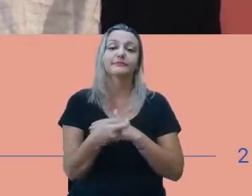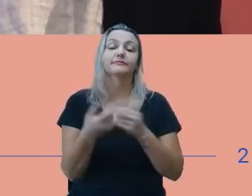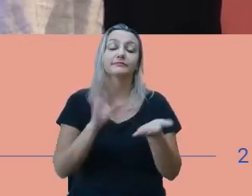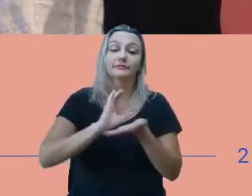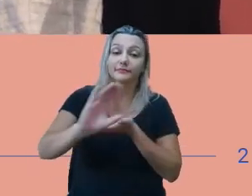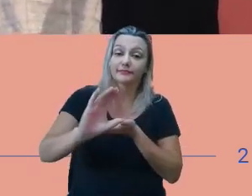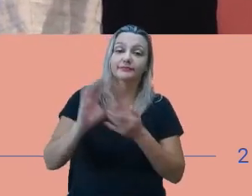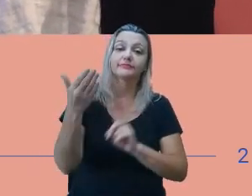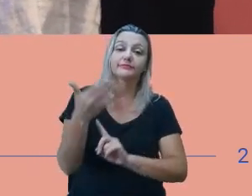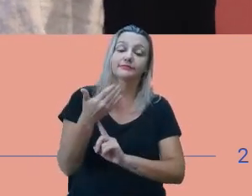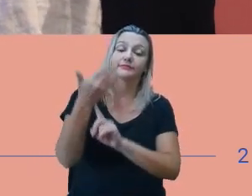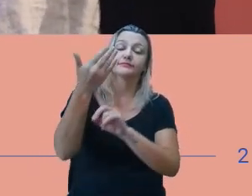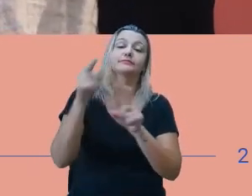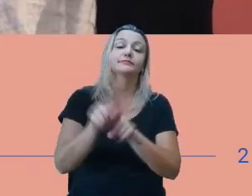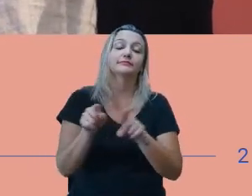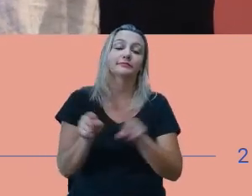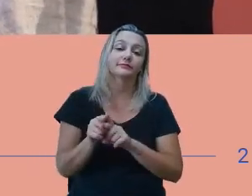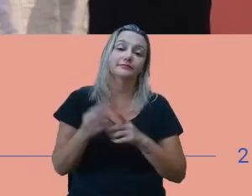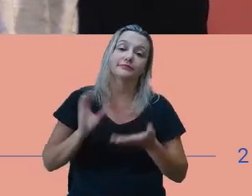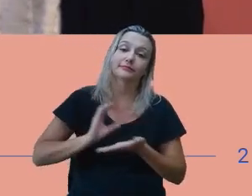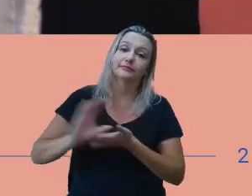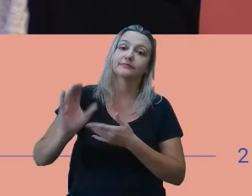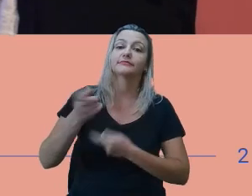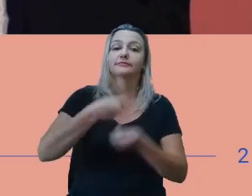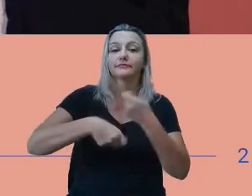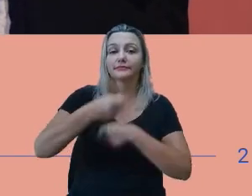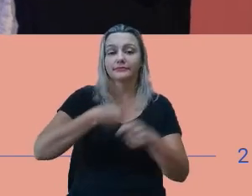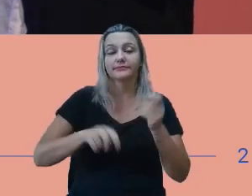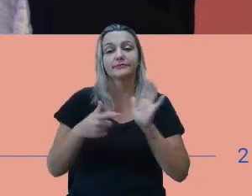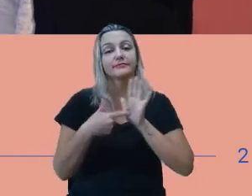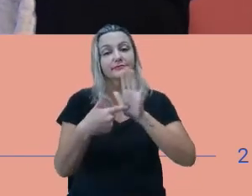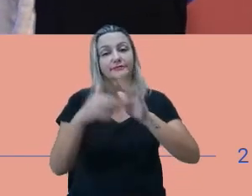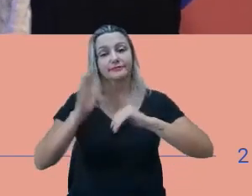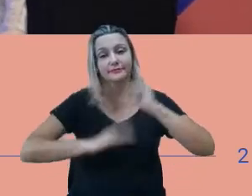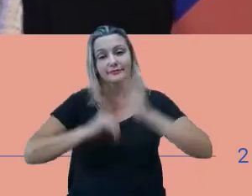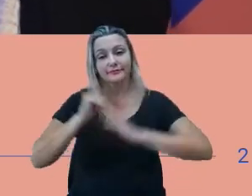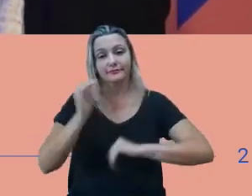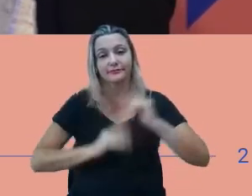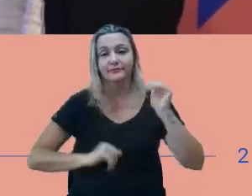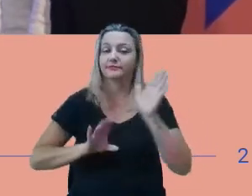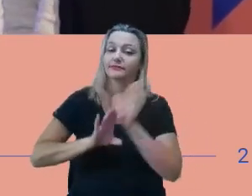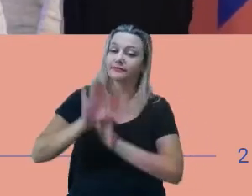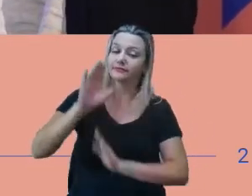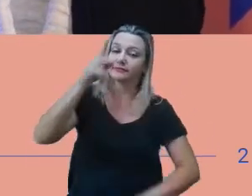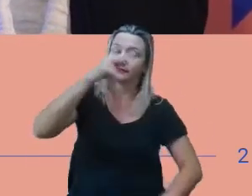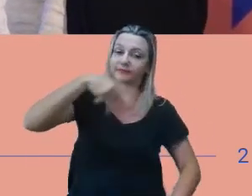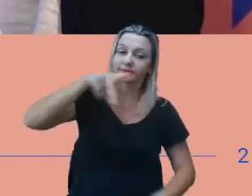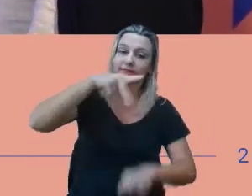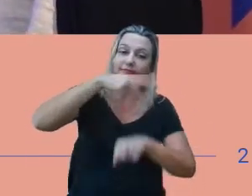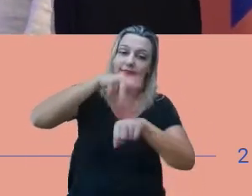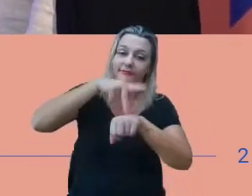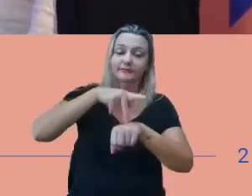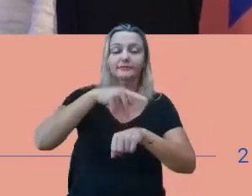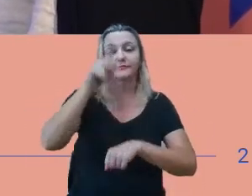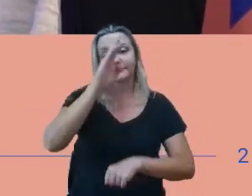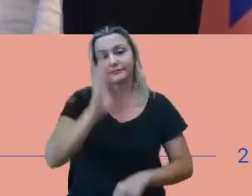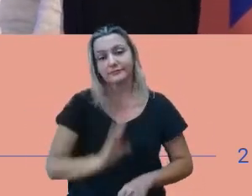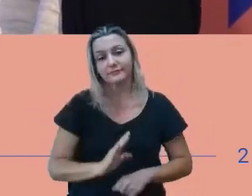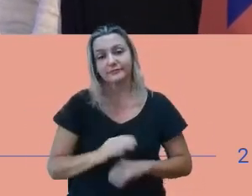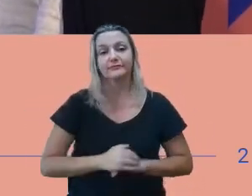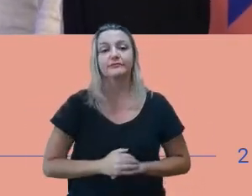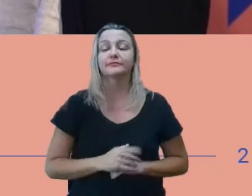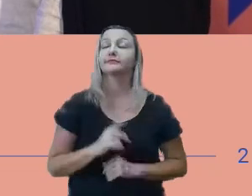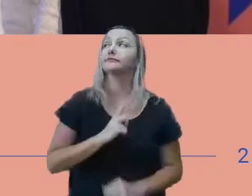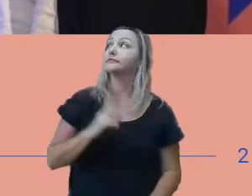a teoria da economia circular para prática em escala para o nosso país então a gente cria Então essa ficar